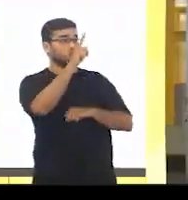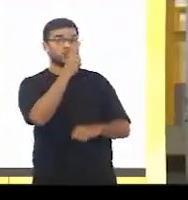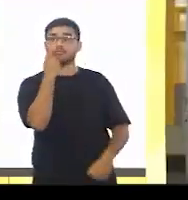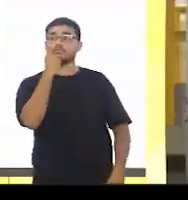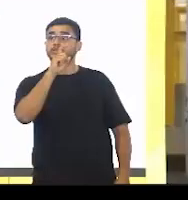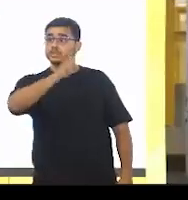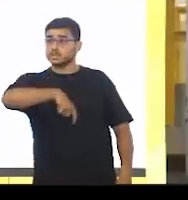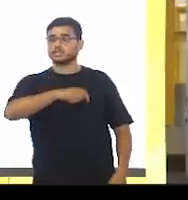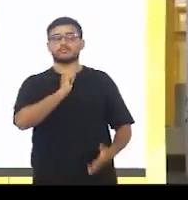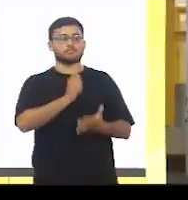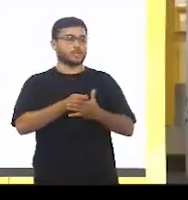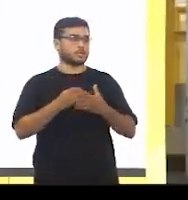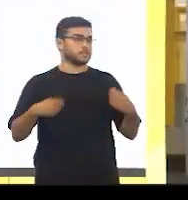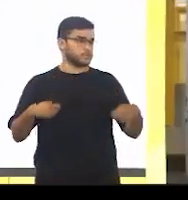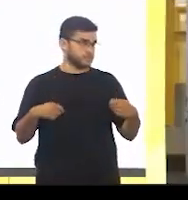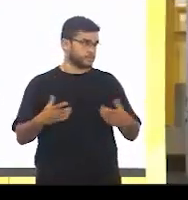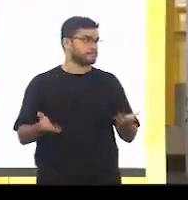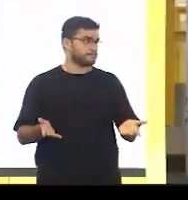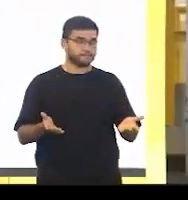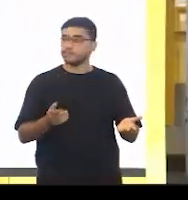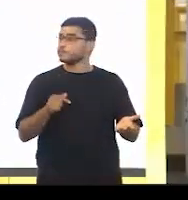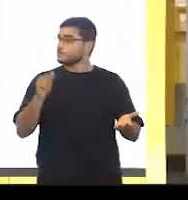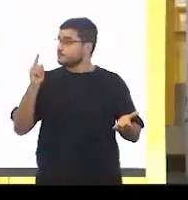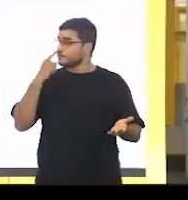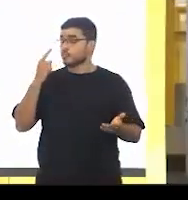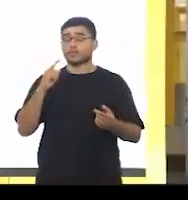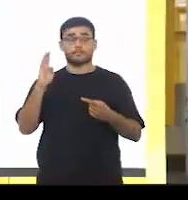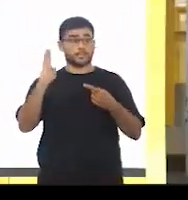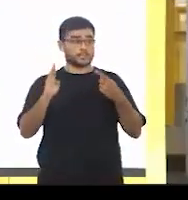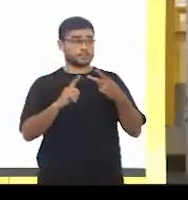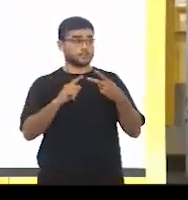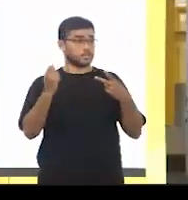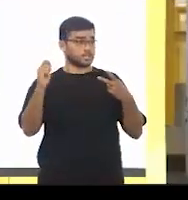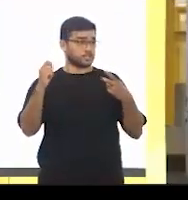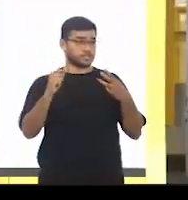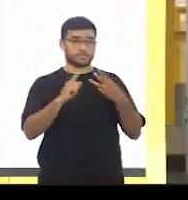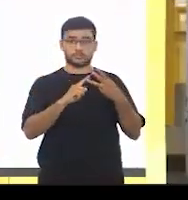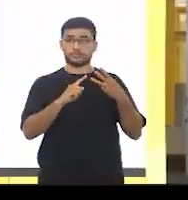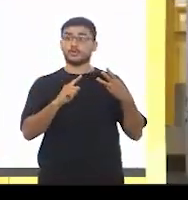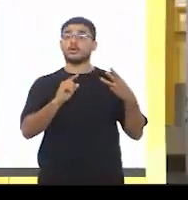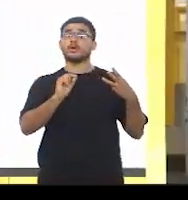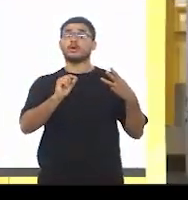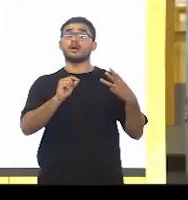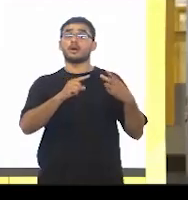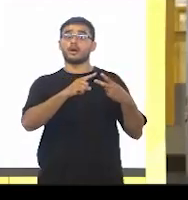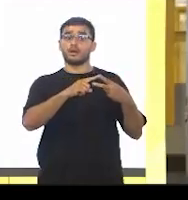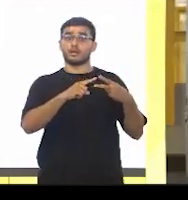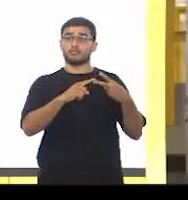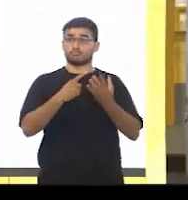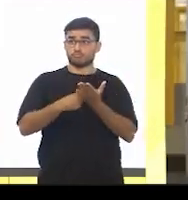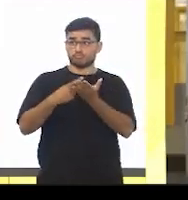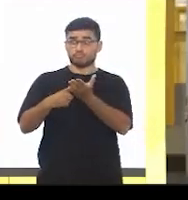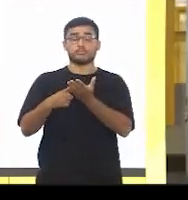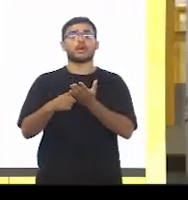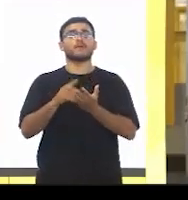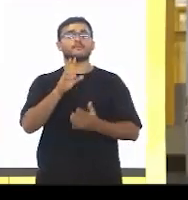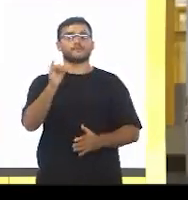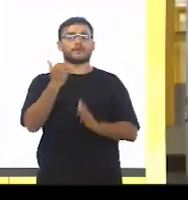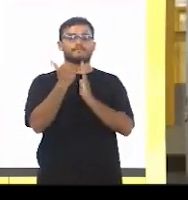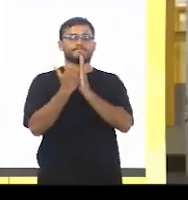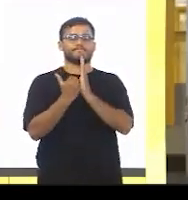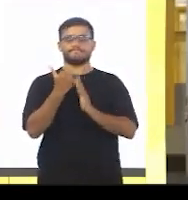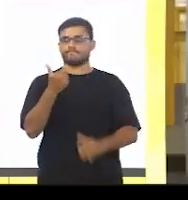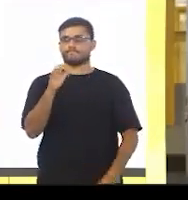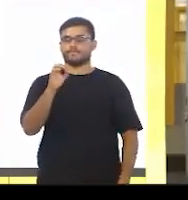texto o seguinte. Brasil e Argentina chegaram a um acordo para a redução de